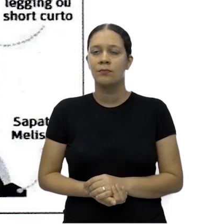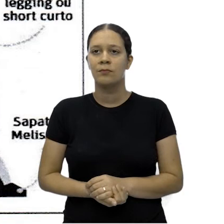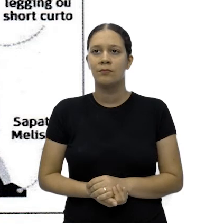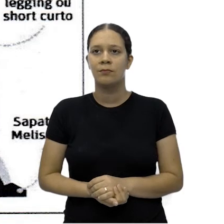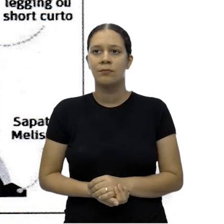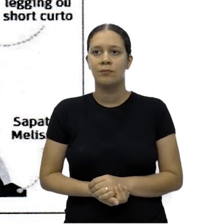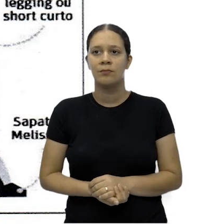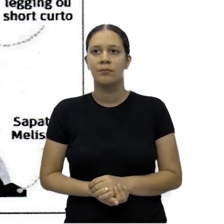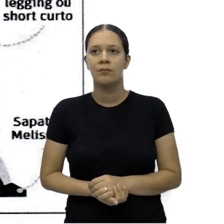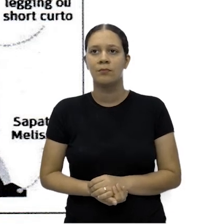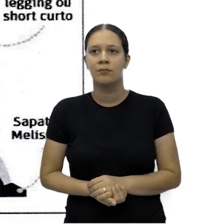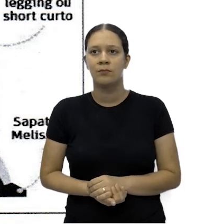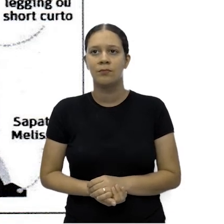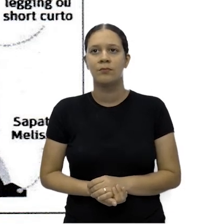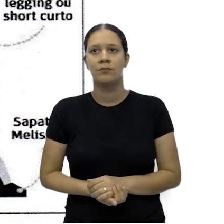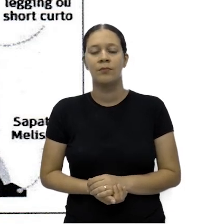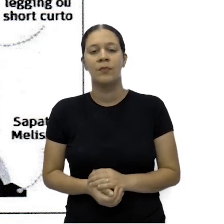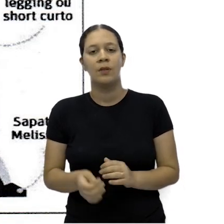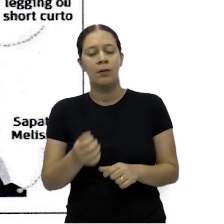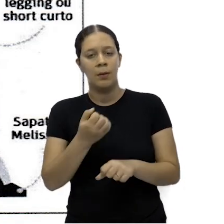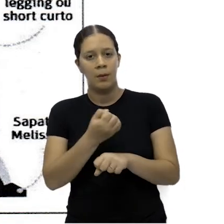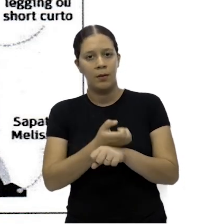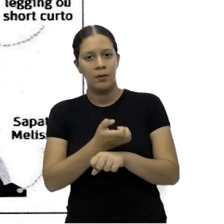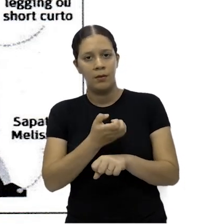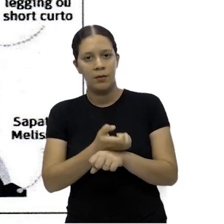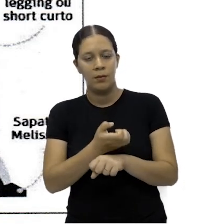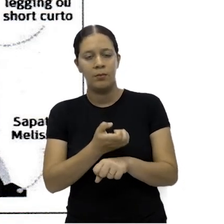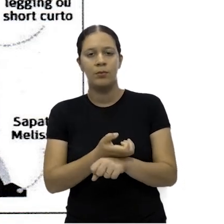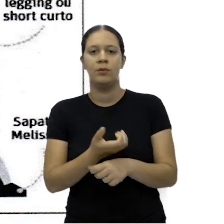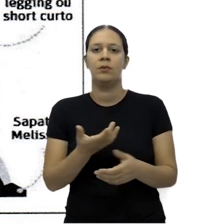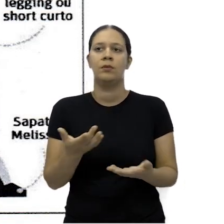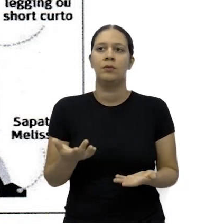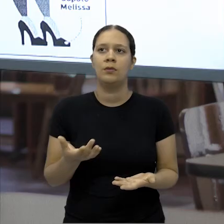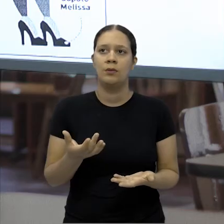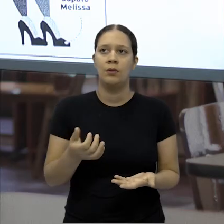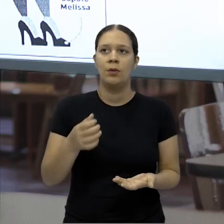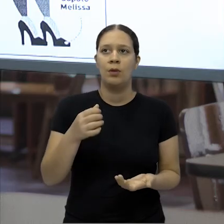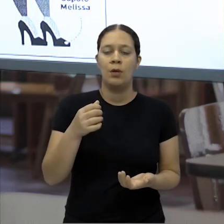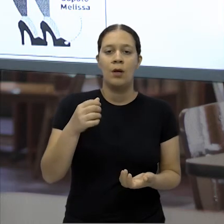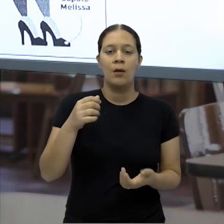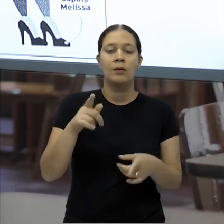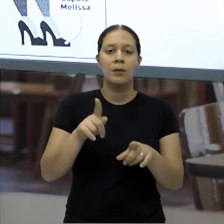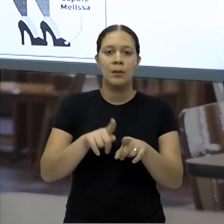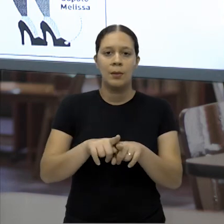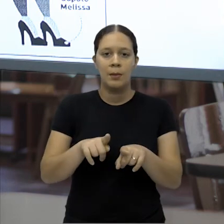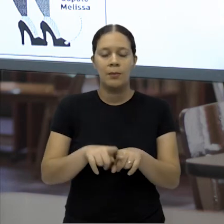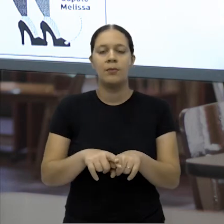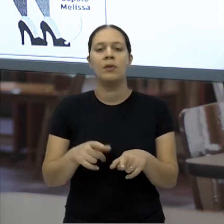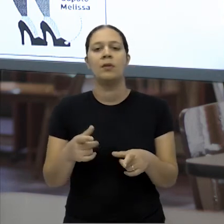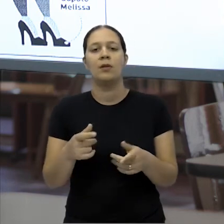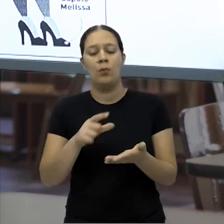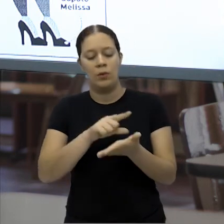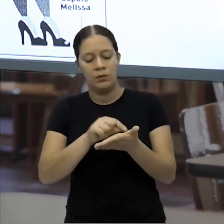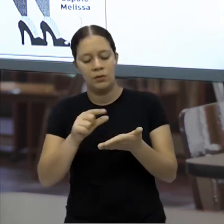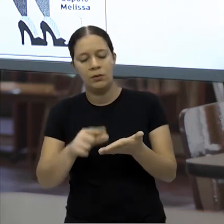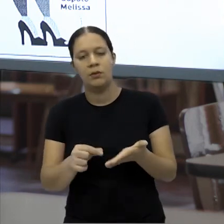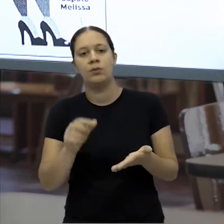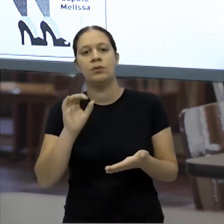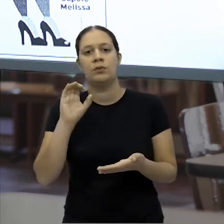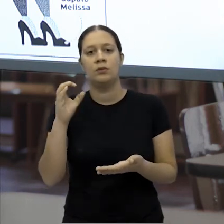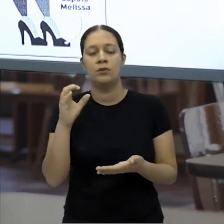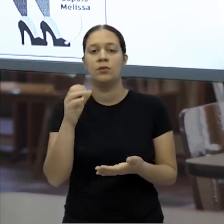Olha que legal. Depois, a gente pode ter uma matéria falando sobre os rolezinhos, e pode ter uma matéria de jornal, pode ter um artigo de